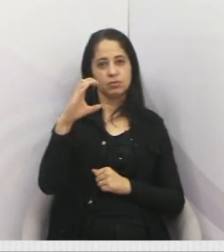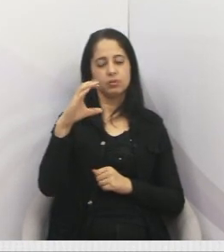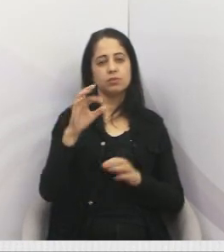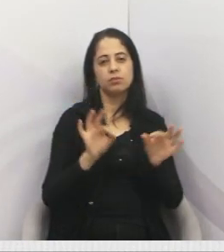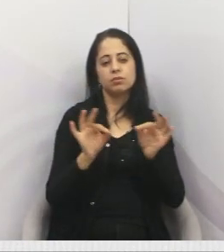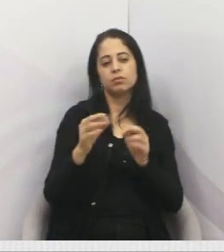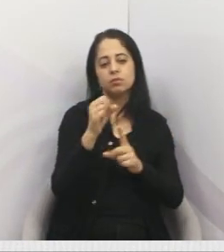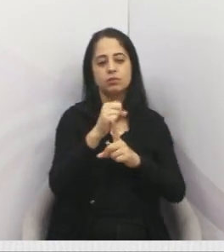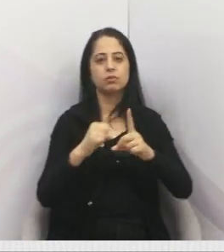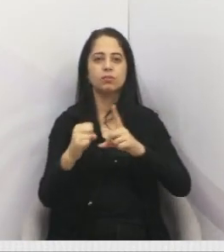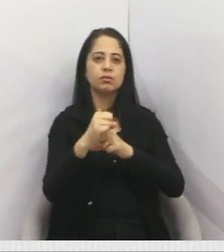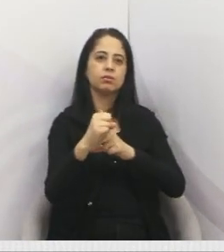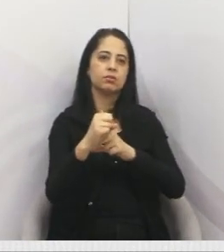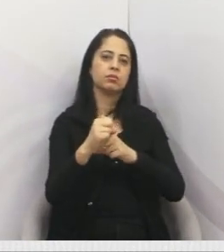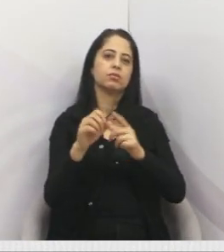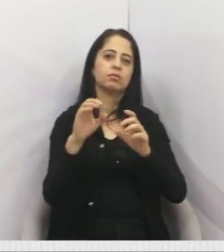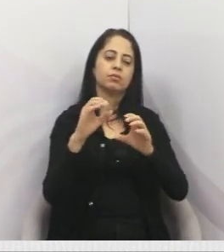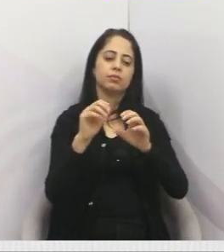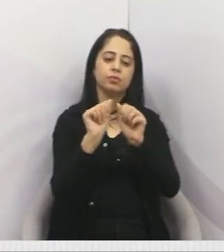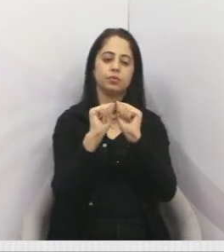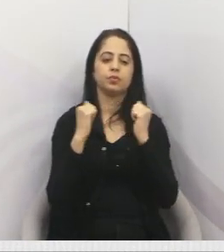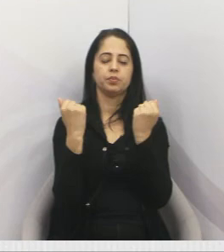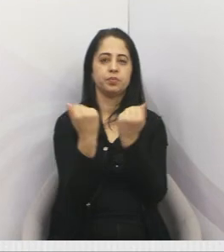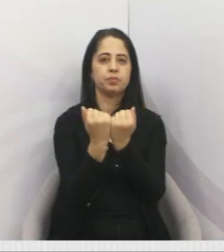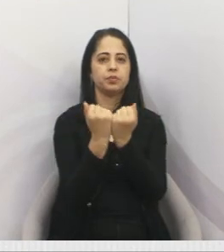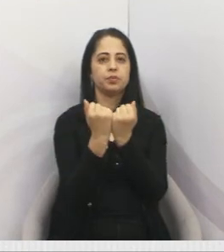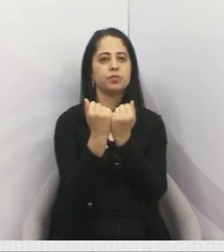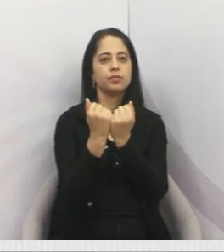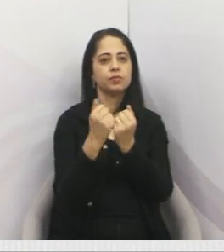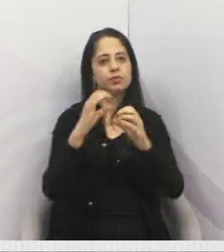da sociedade civil, Associação dos Engenheiros.